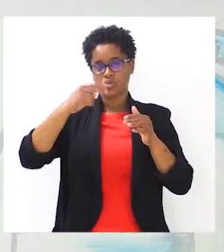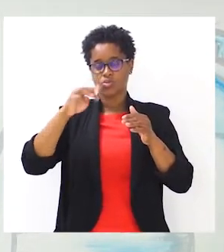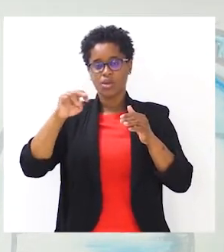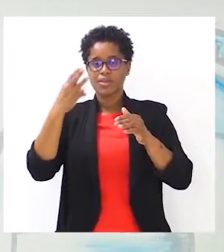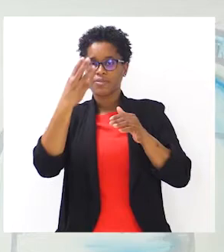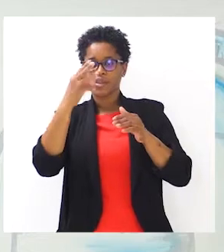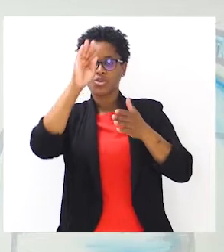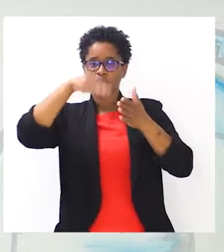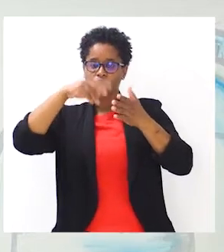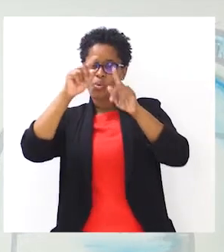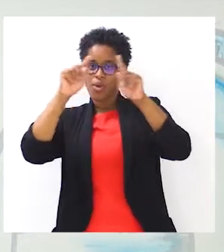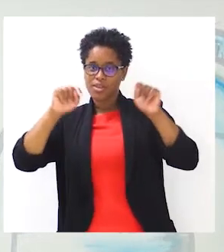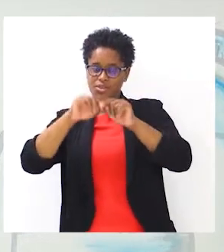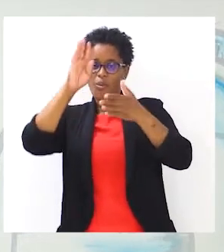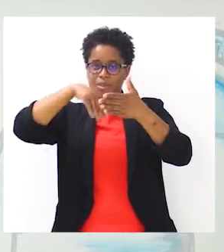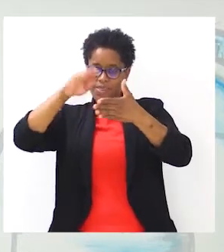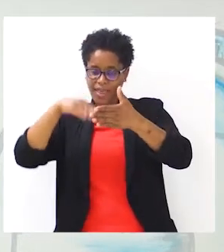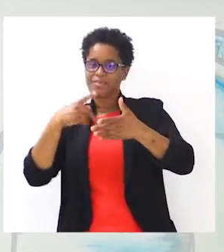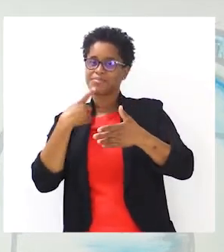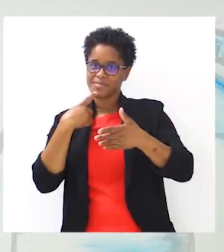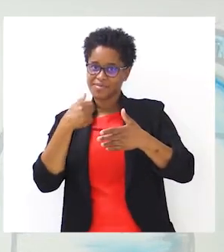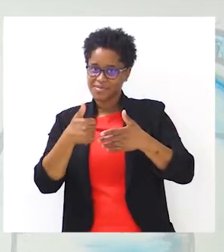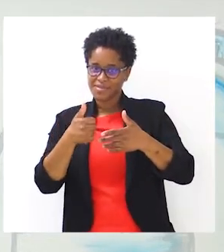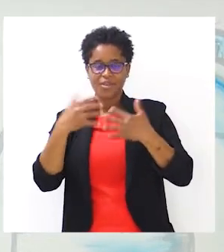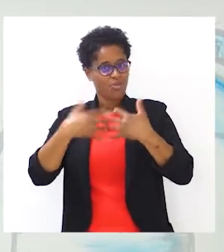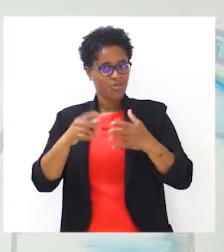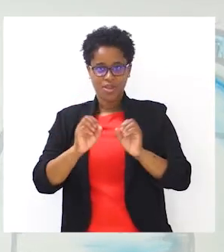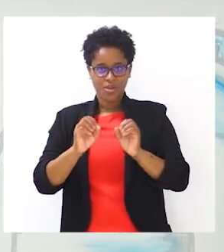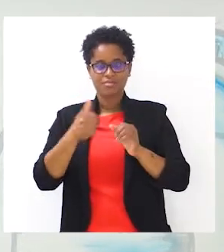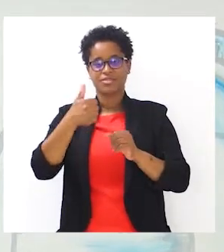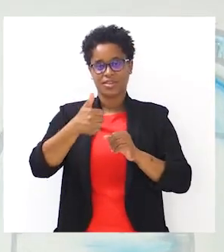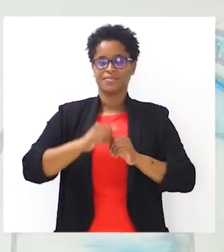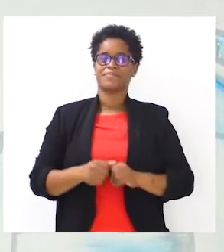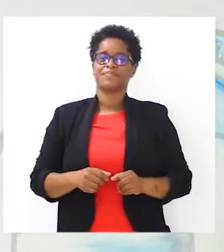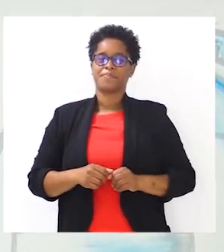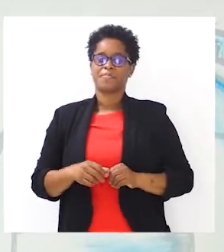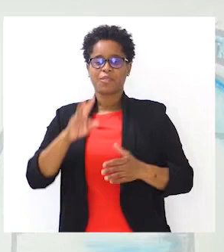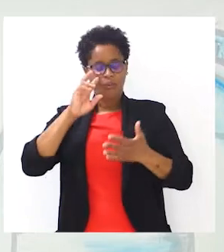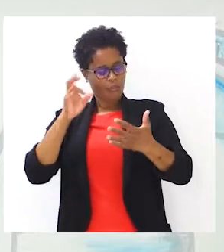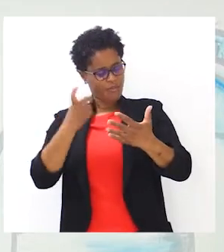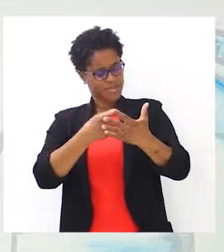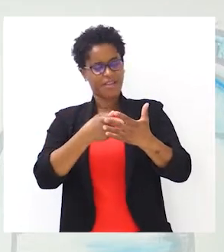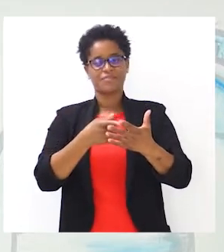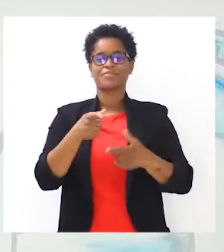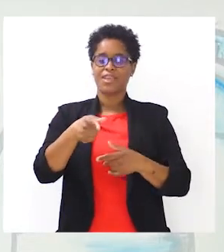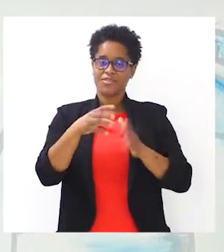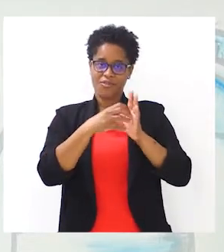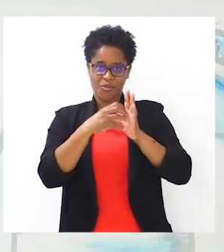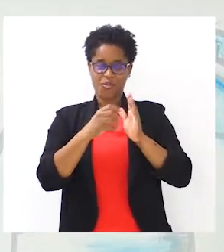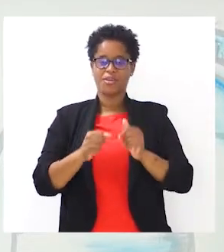quadradinhos pintados. Certo? Até aqui não há dúvidas. Observem. Nesta